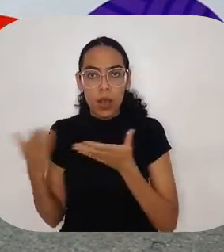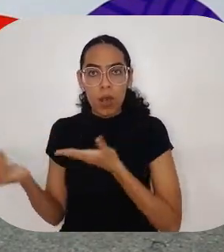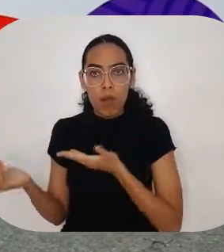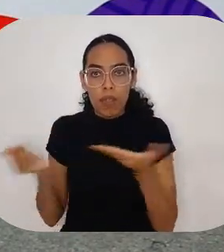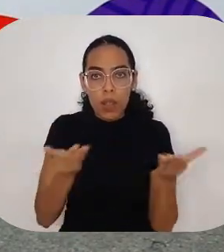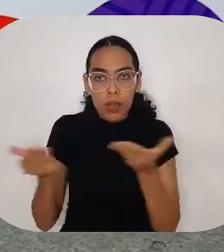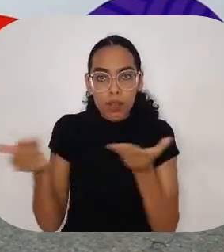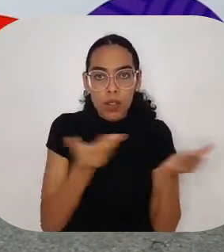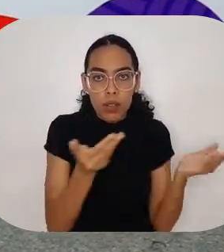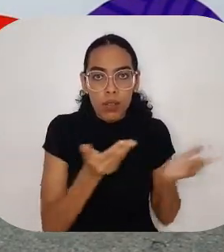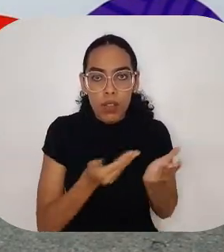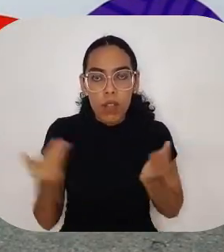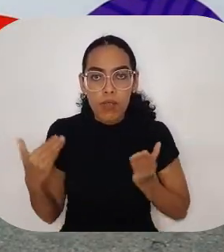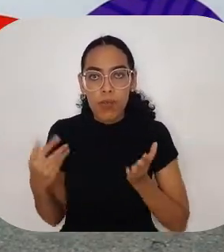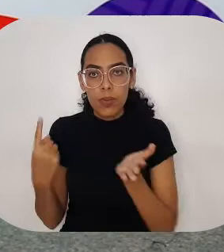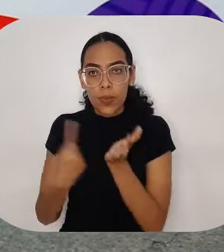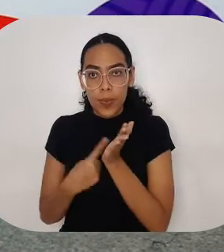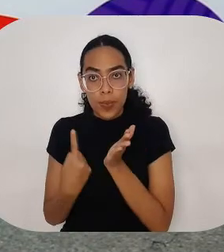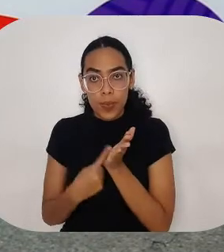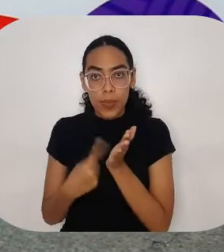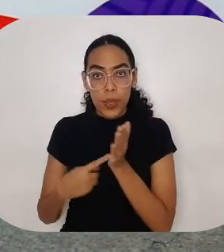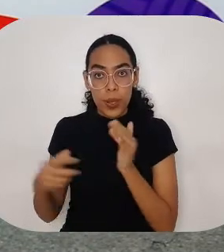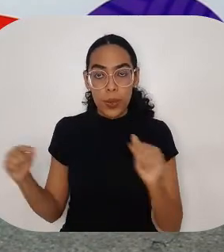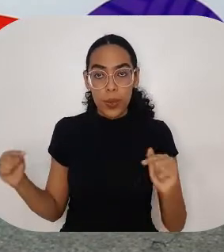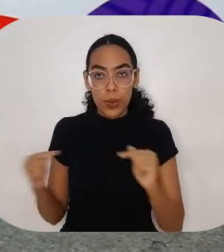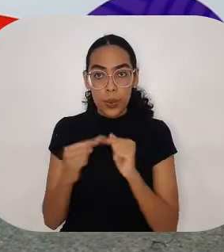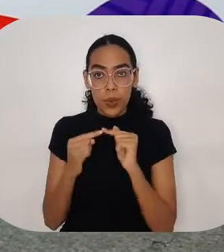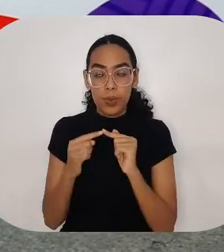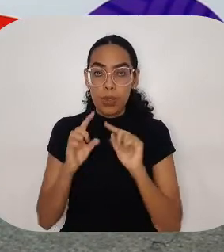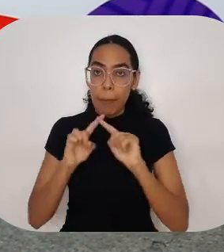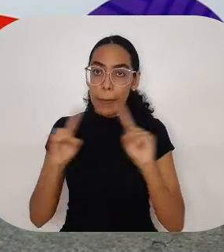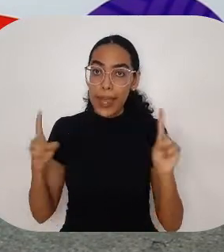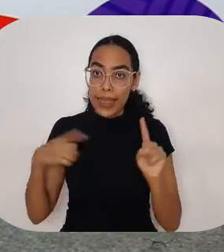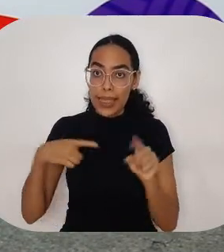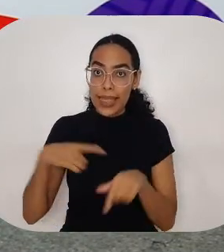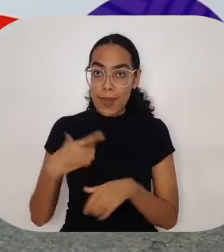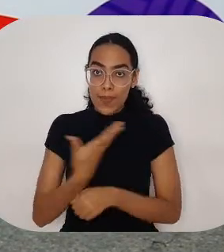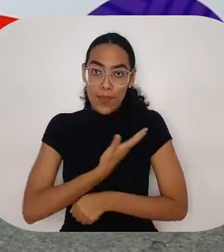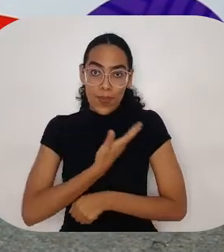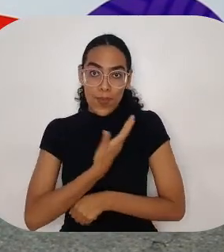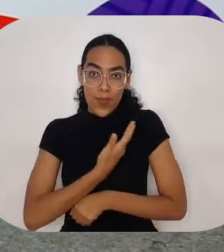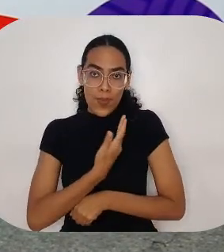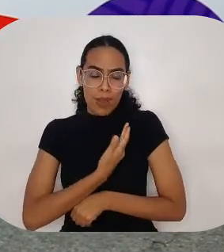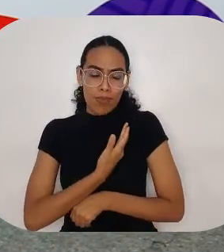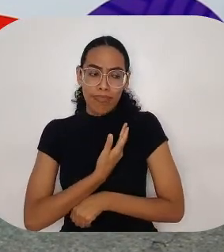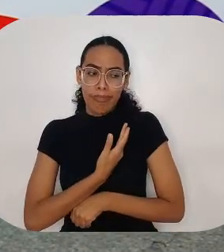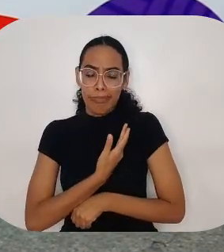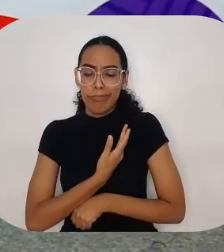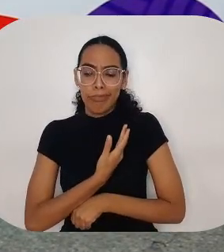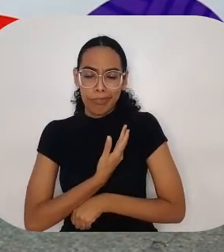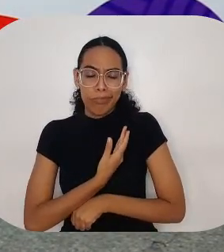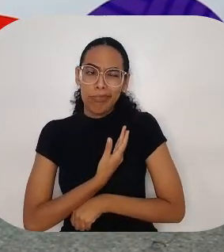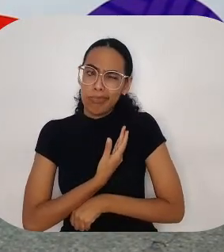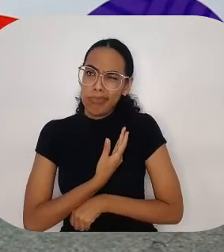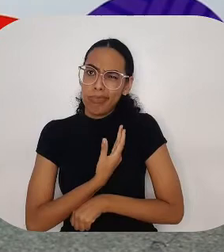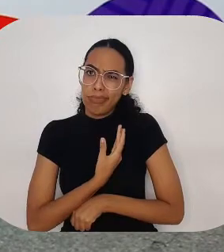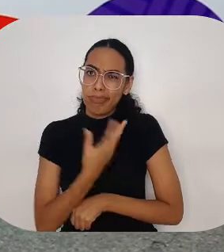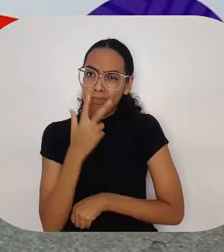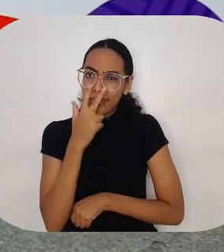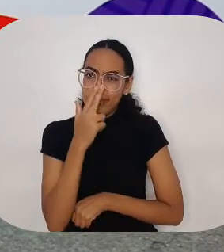seu par para poder dançar a quadrilha de São João. Mas eu tenho um amigo que ele é um pouquinho